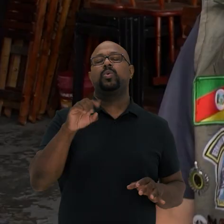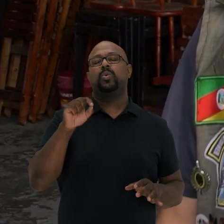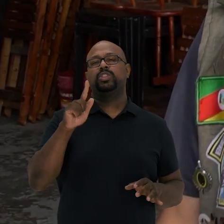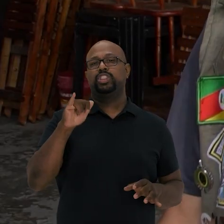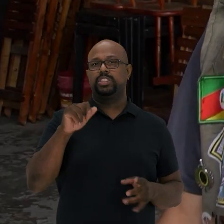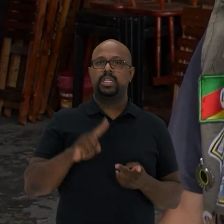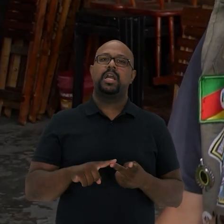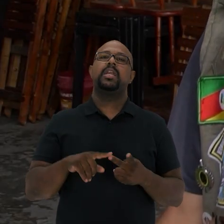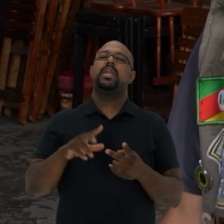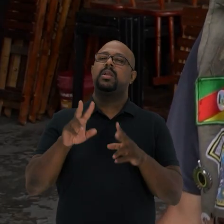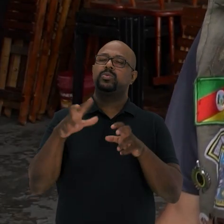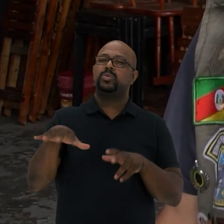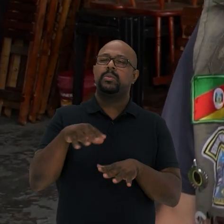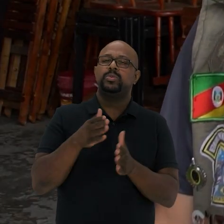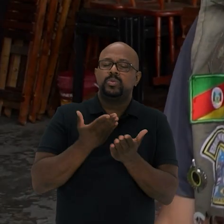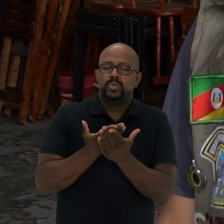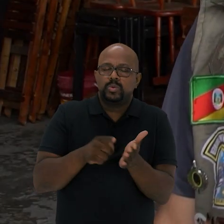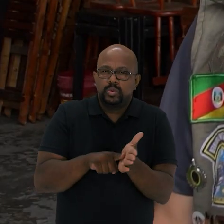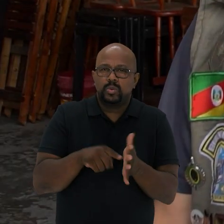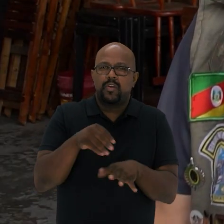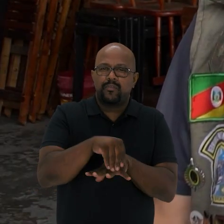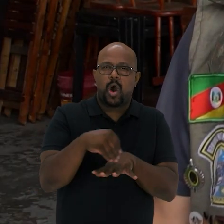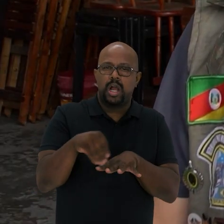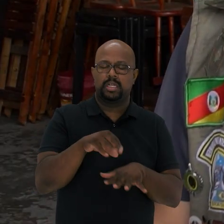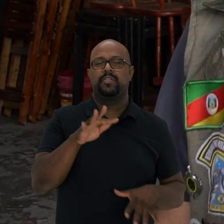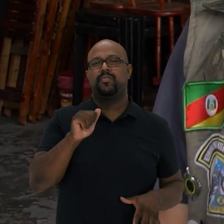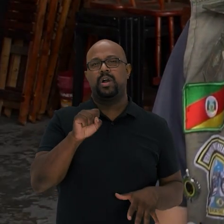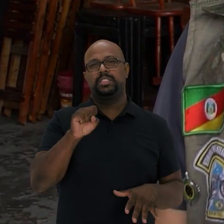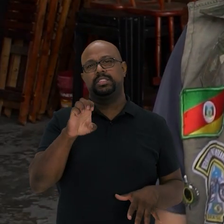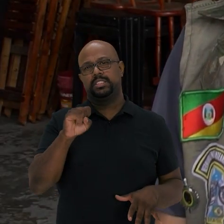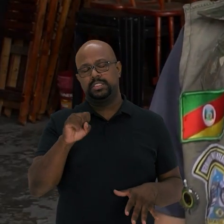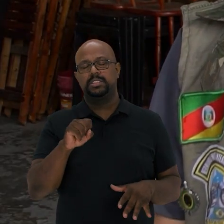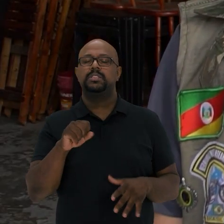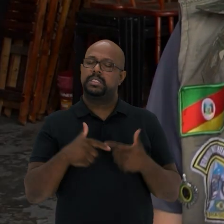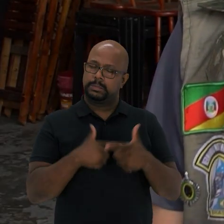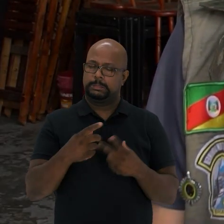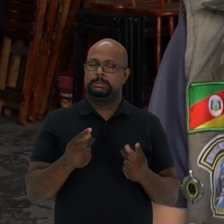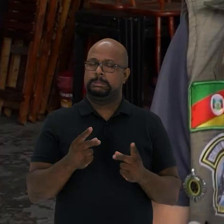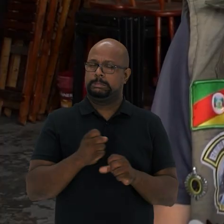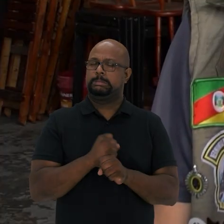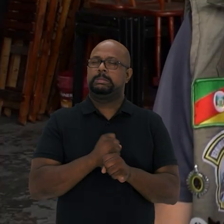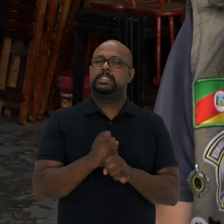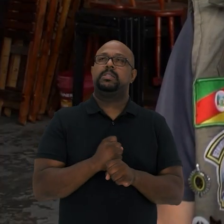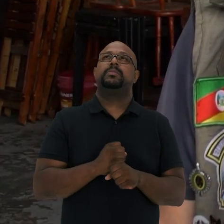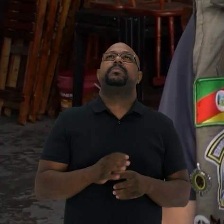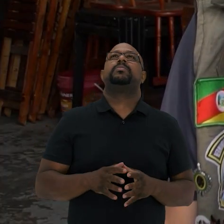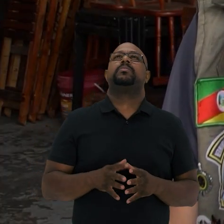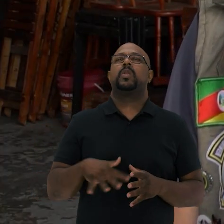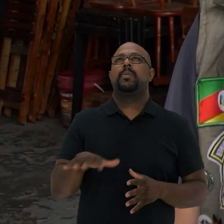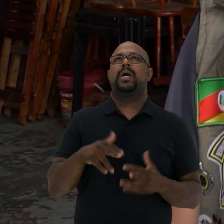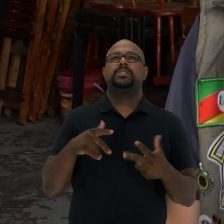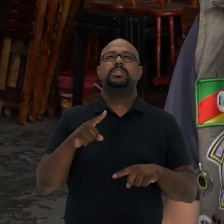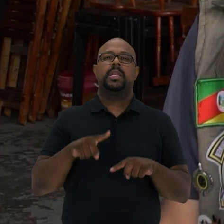à parte fossilífera. Então, dentro disso aí se trabalhou um período bem grande, né, com